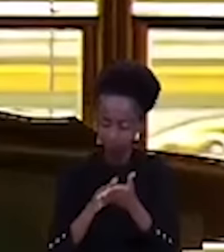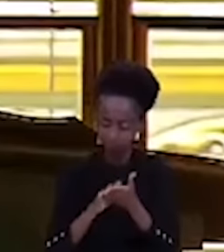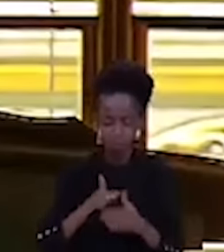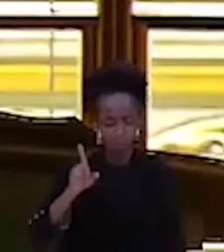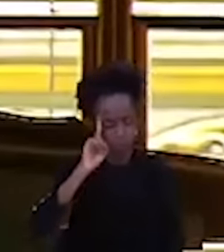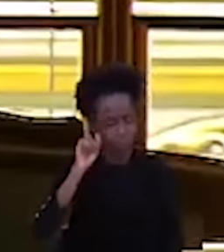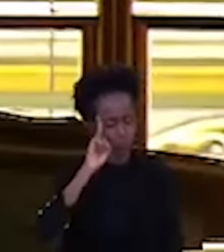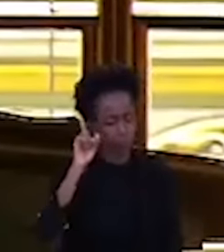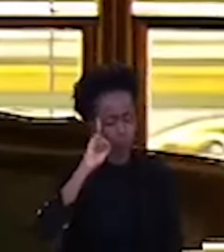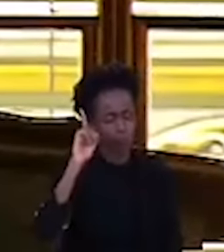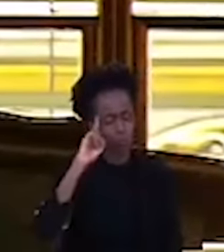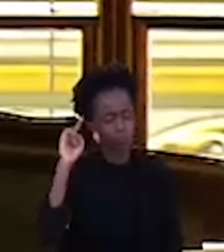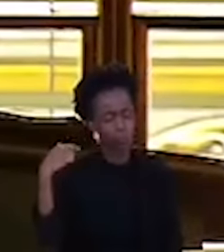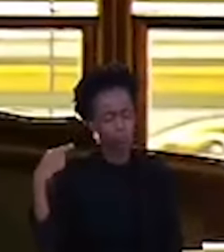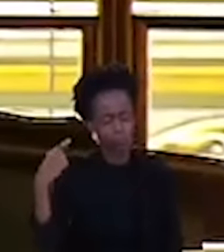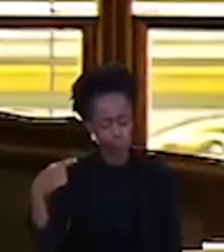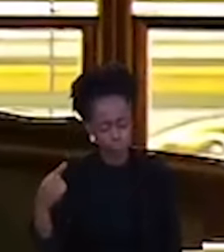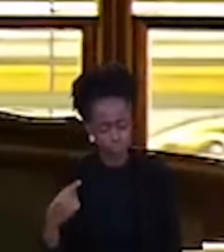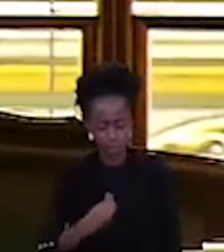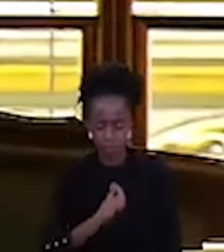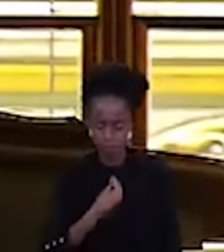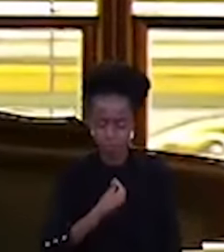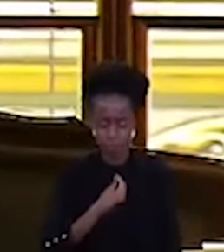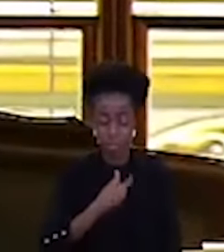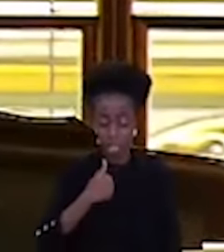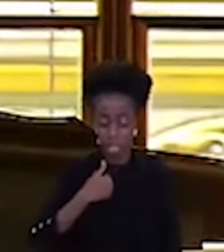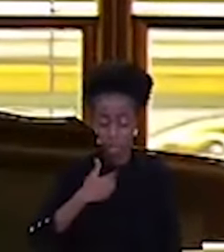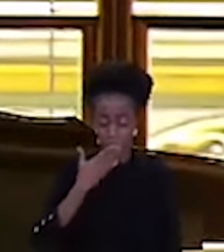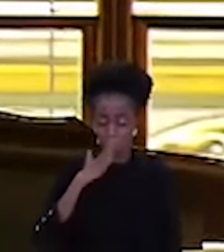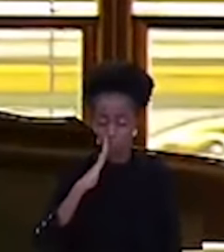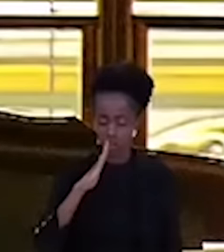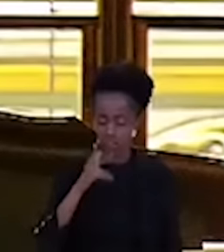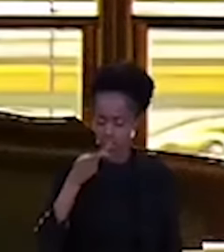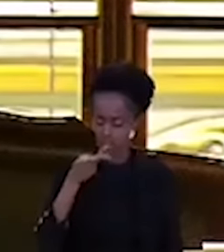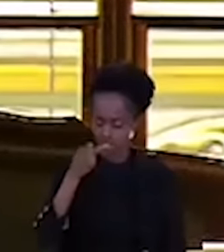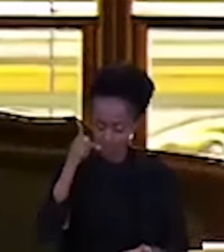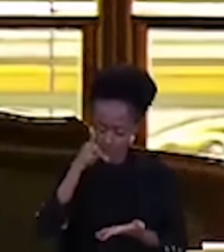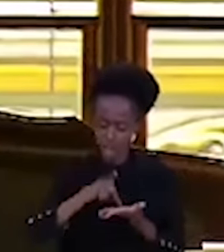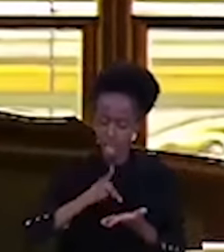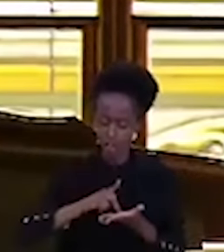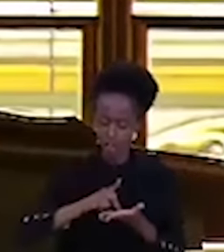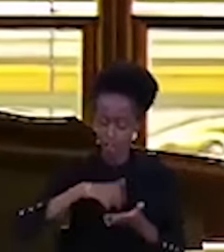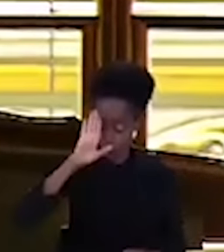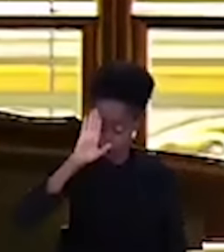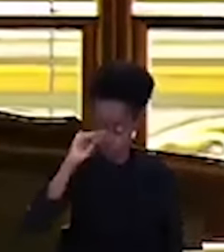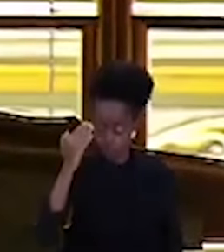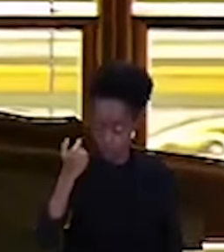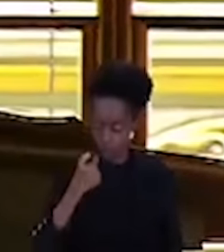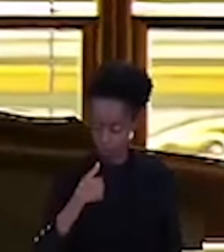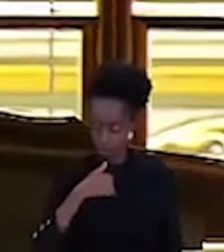todos os dias da minha vida. Prometo ser verdadeiro, honrar a minha